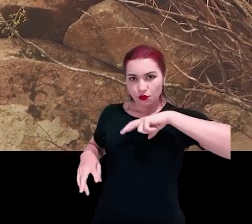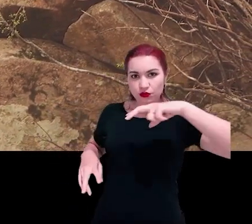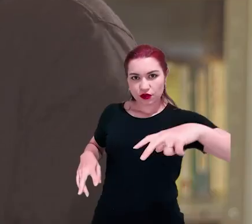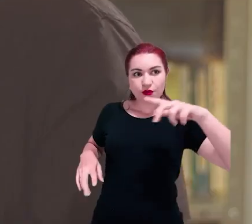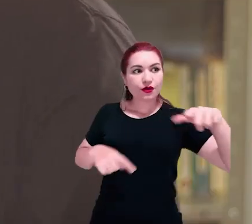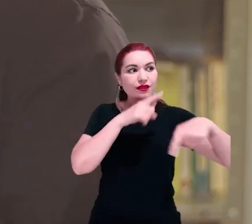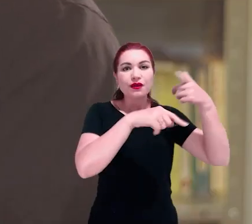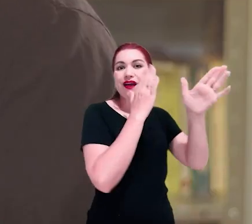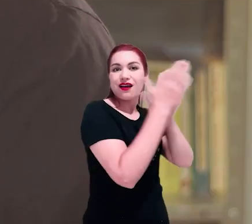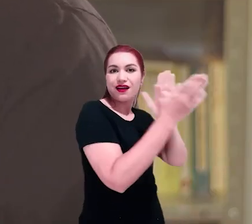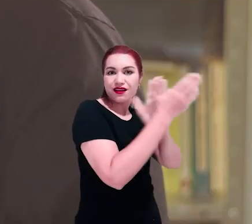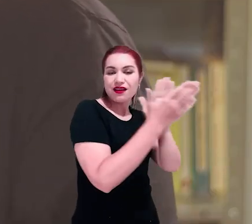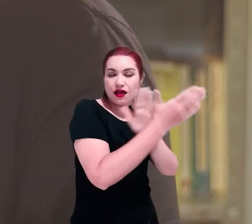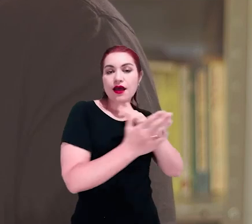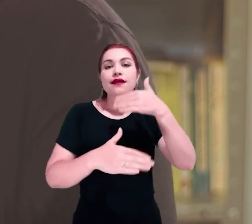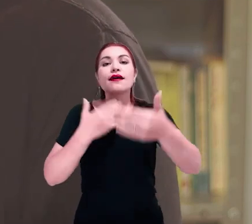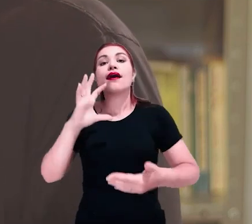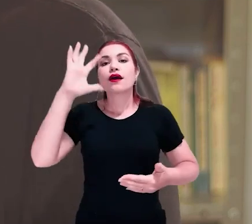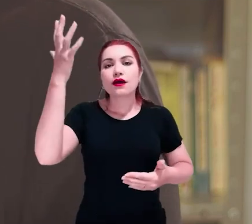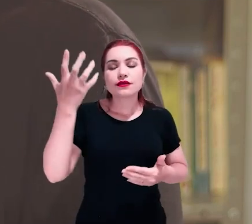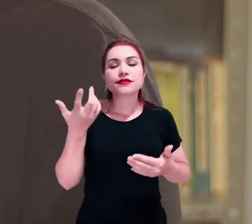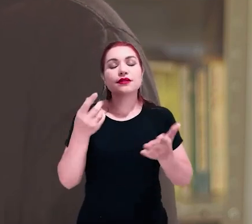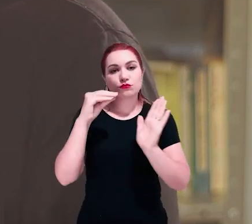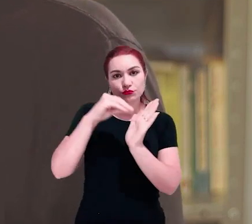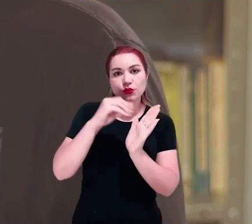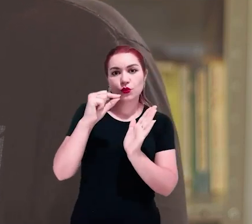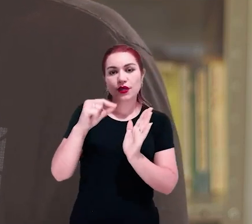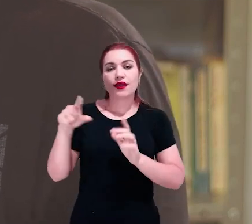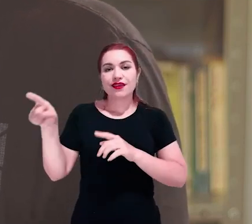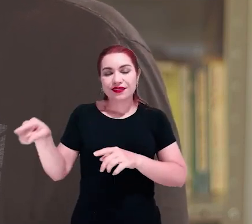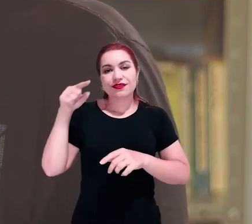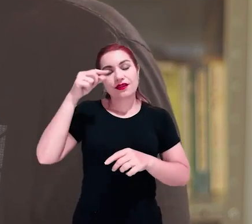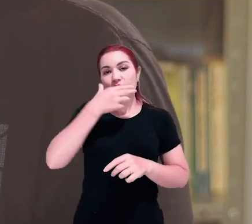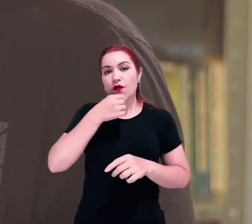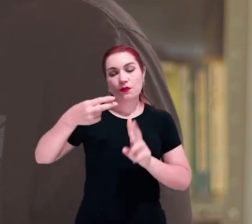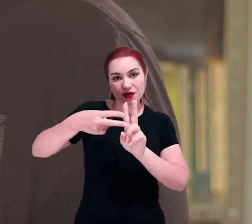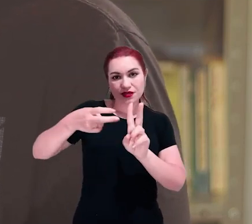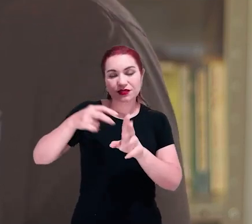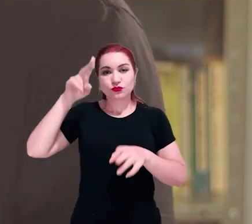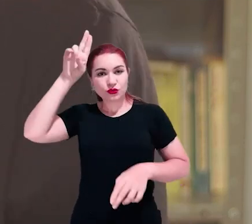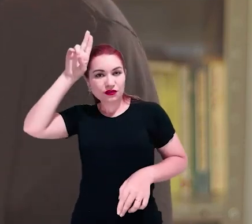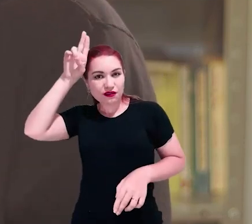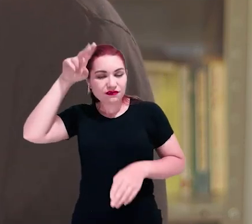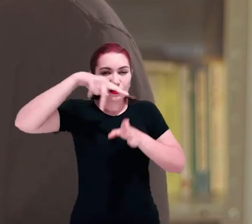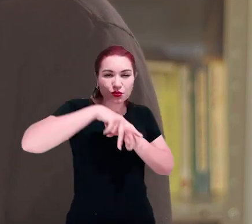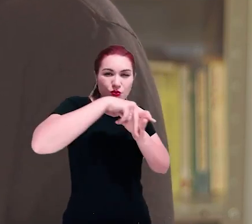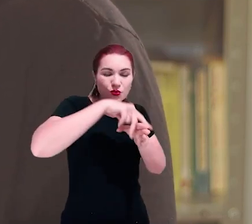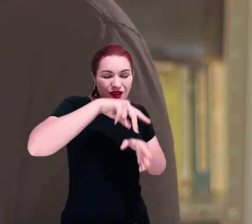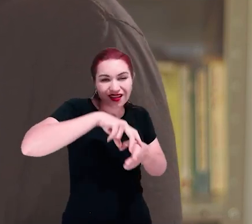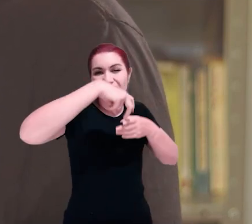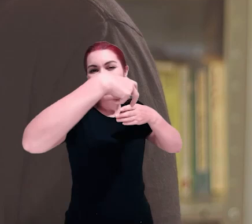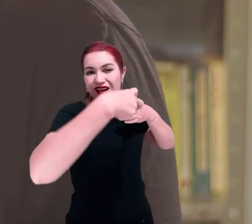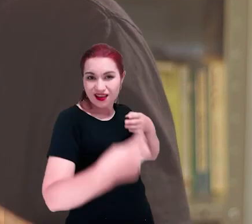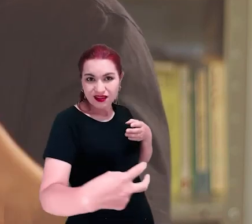fugiam, né? Só que nessa fuga, Felipe. o que se conta é que a pata do cavalo de Sepete Araju teria cravado em um buraco,